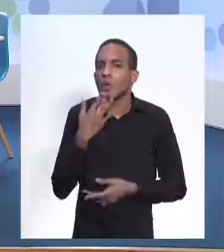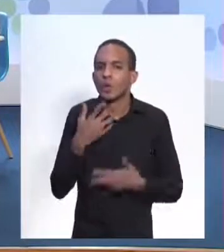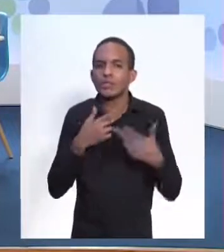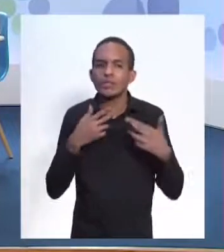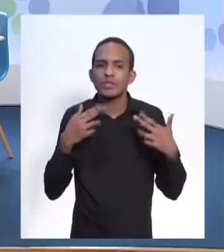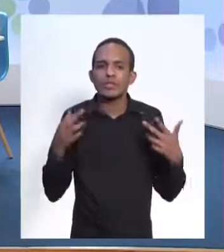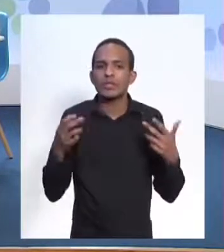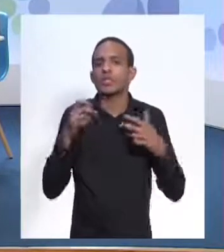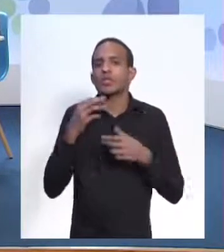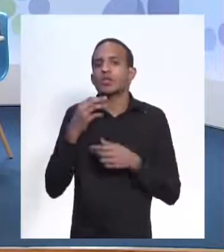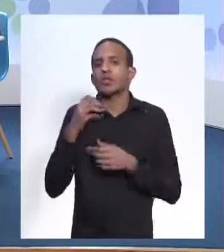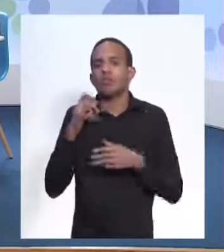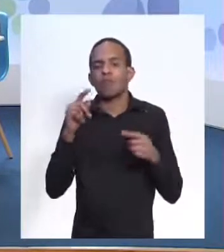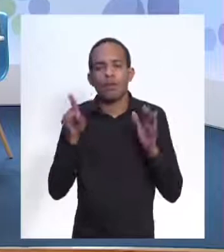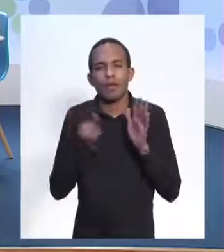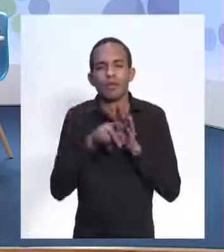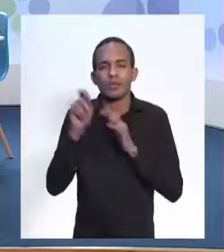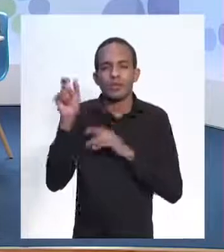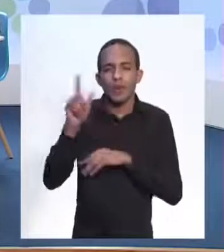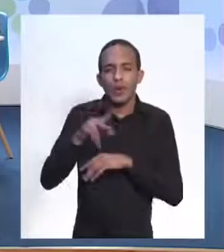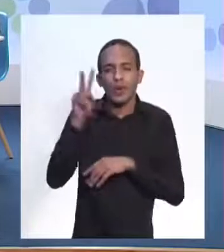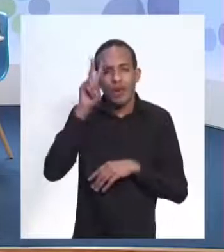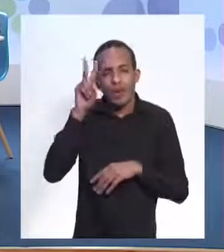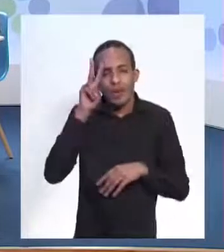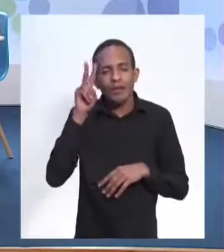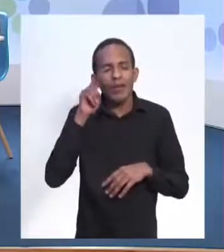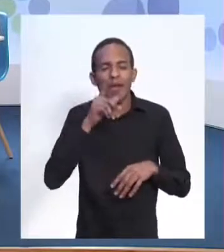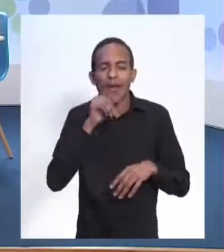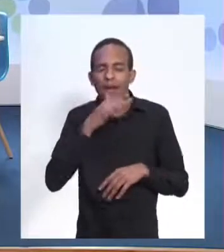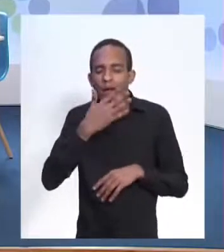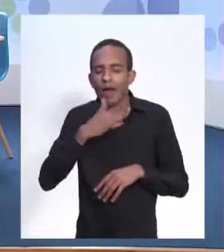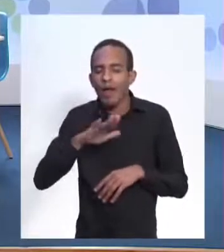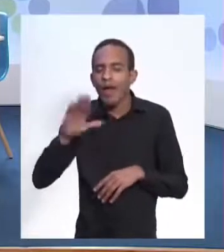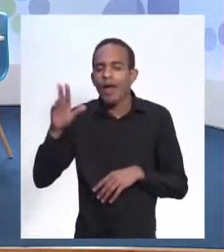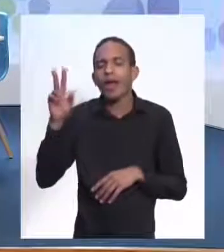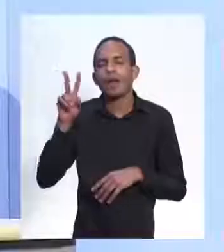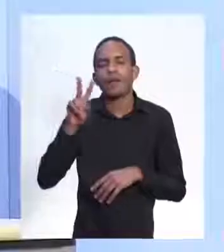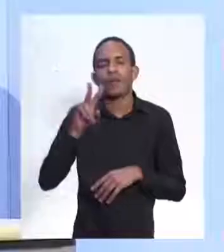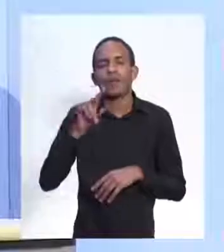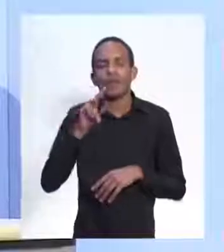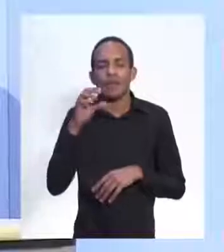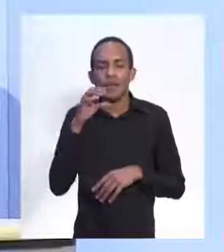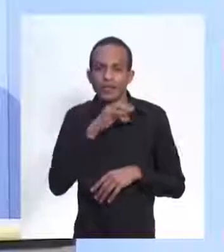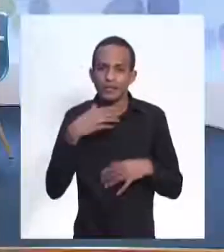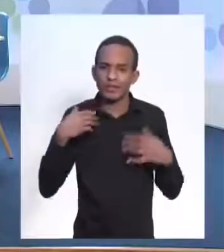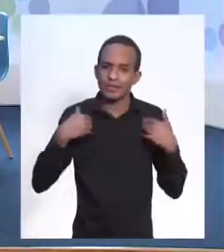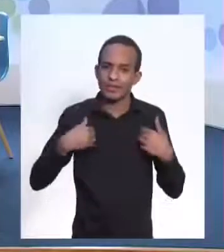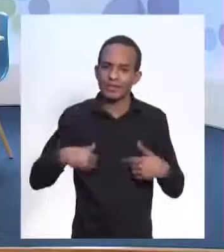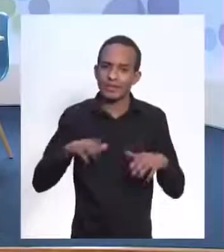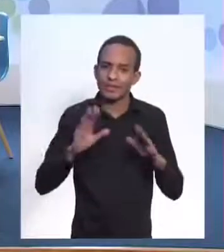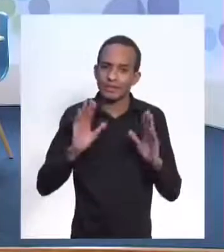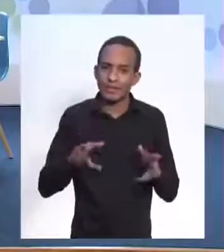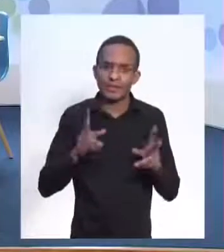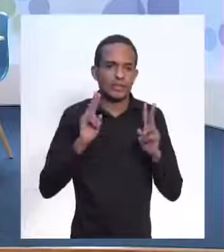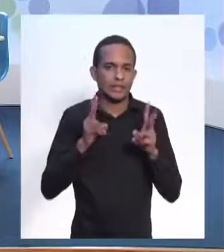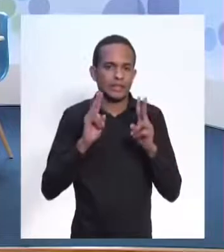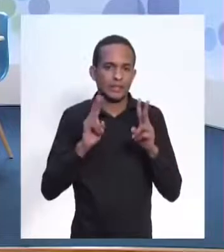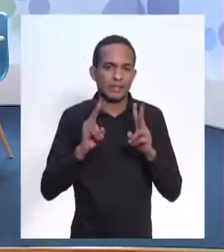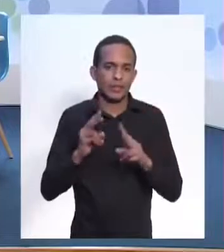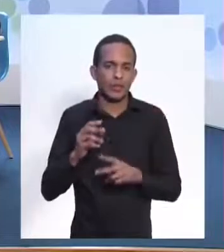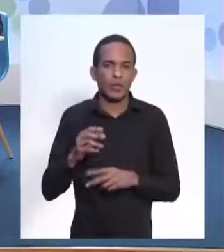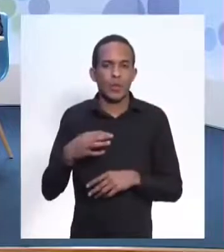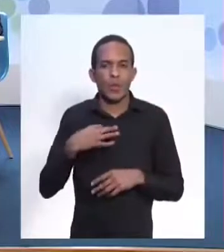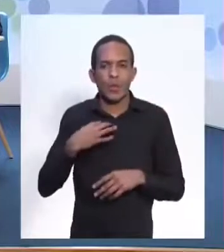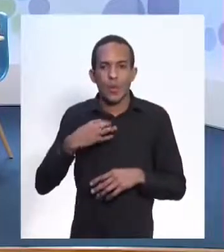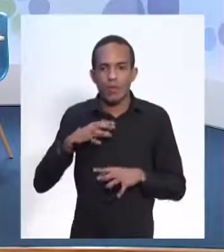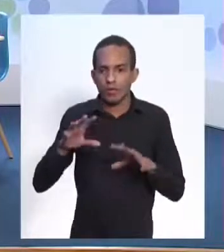mais solares, né? Lembra praia, lembra verão, lembra frescor, né? Já eu, olhem só, né? Eu estou sempre, né, com roupas